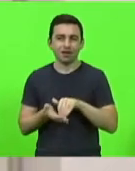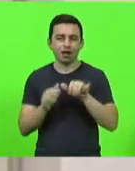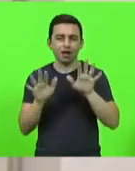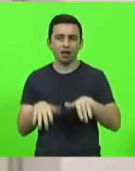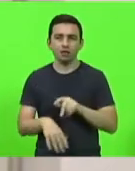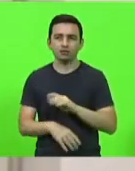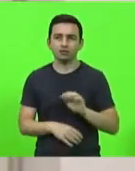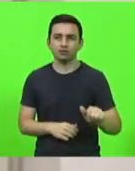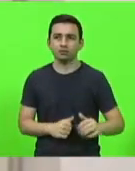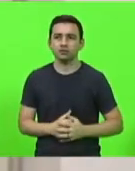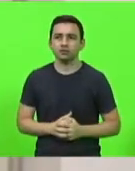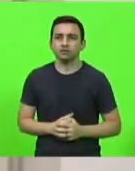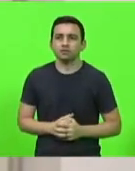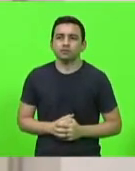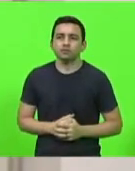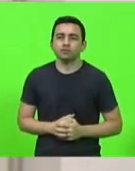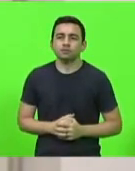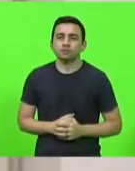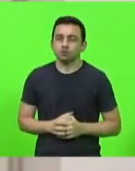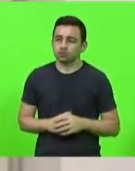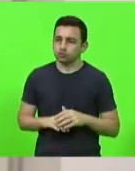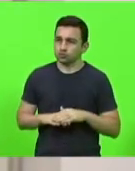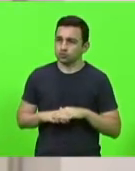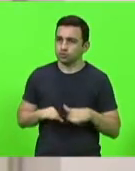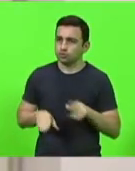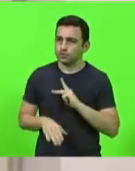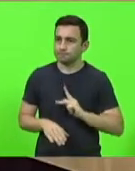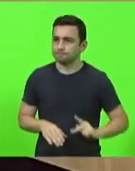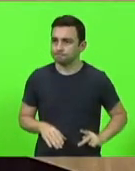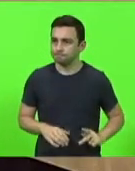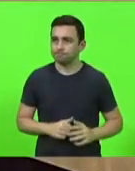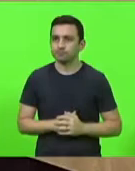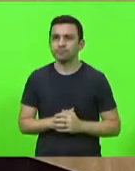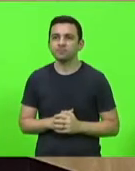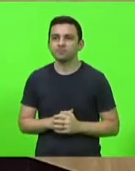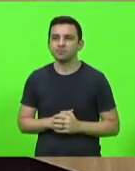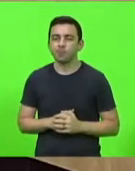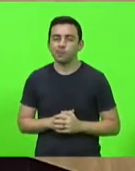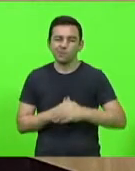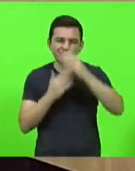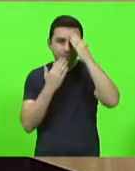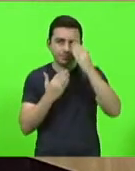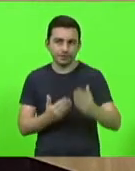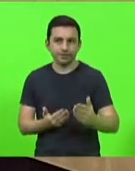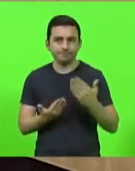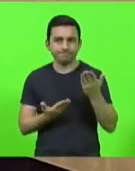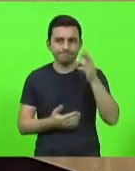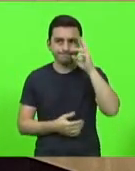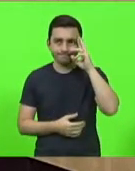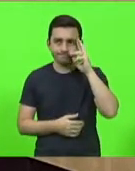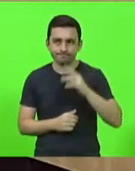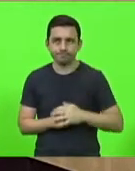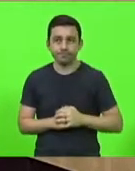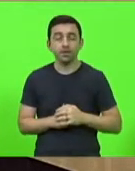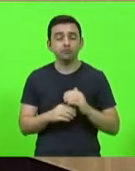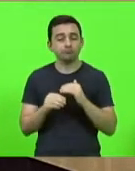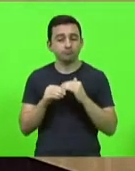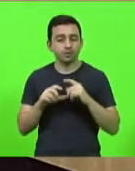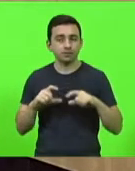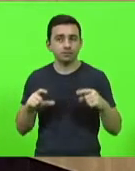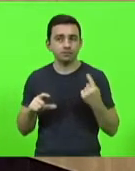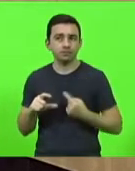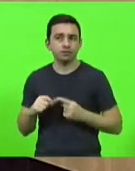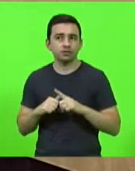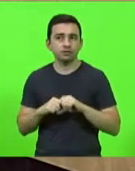presente ata. Eram essas atas, senhor presidente. Muito obrigado, deputado Ricardo Alba. Em consonância com o parágrafo primeiro